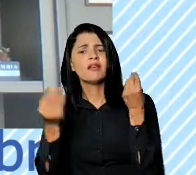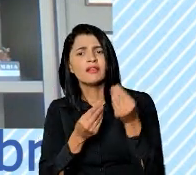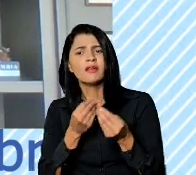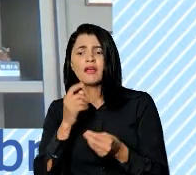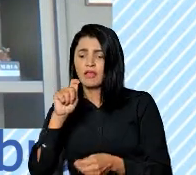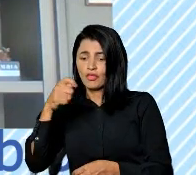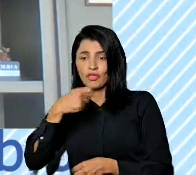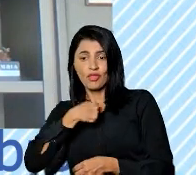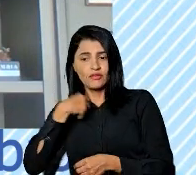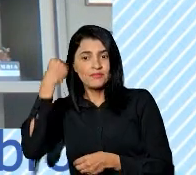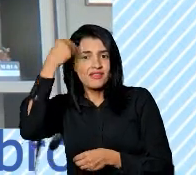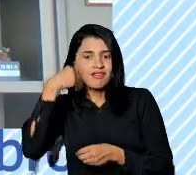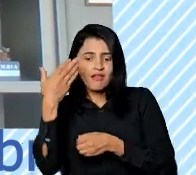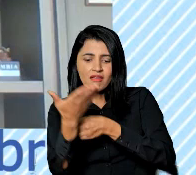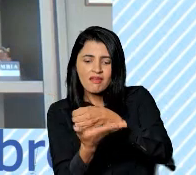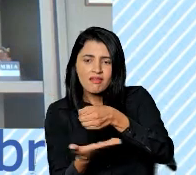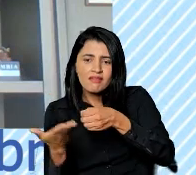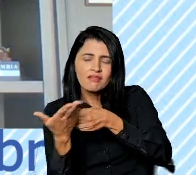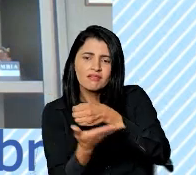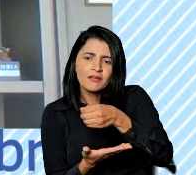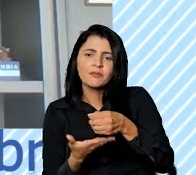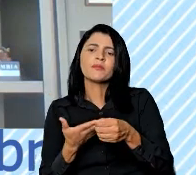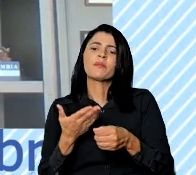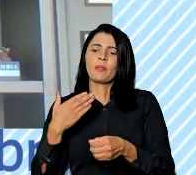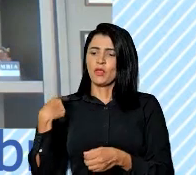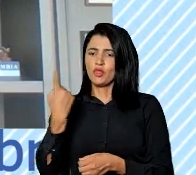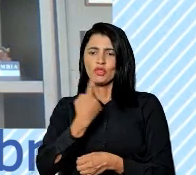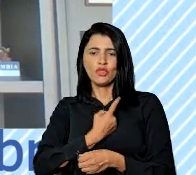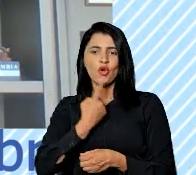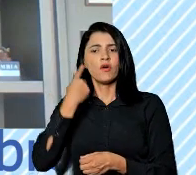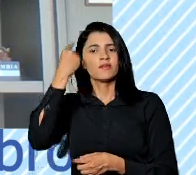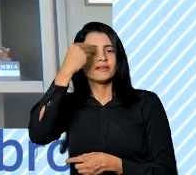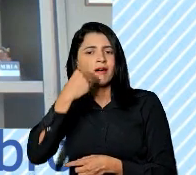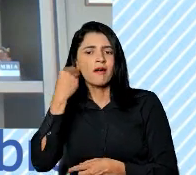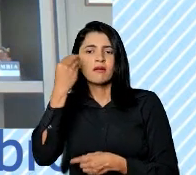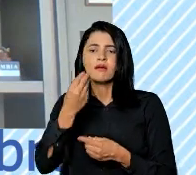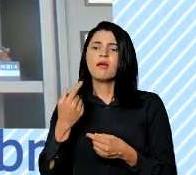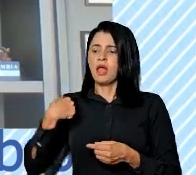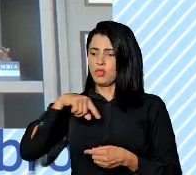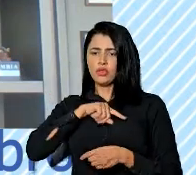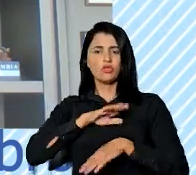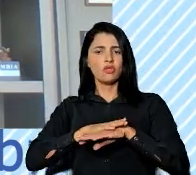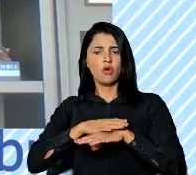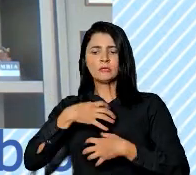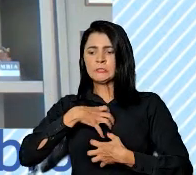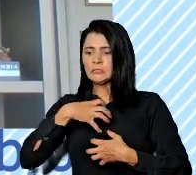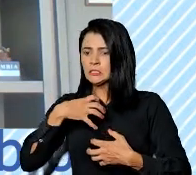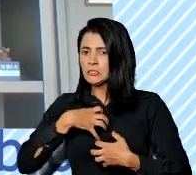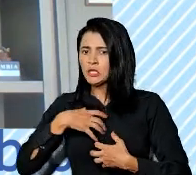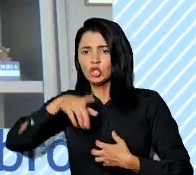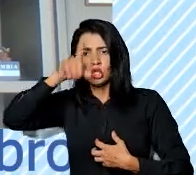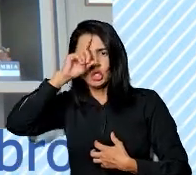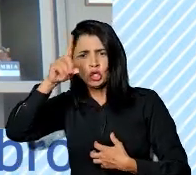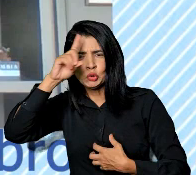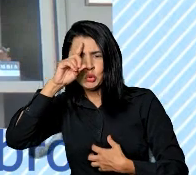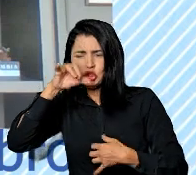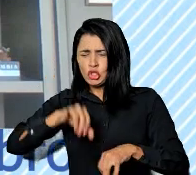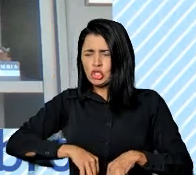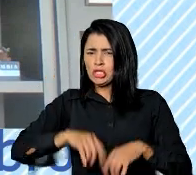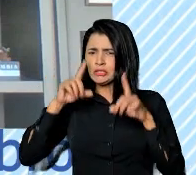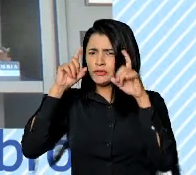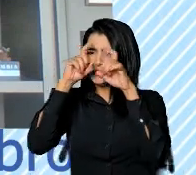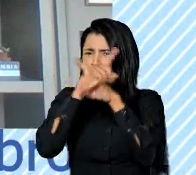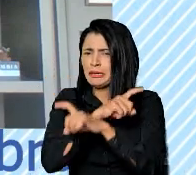nossas experiências, seja feita através de nossas vivências. Somos nós que sentimos diariamente na pele as dificuldades,